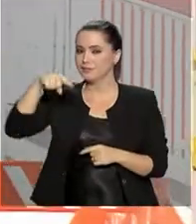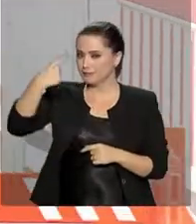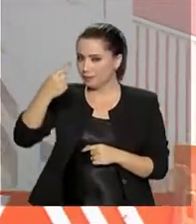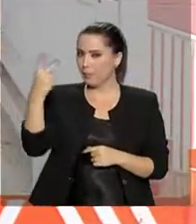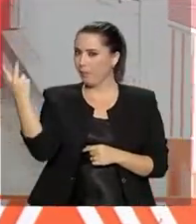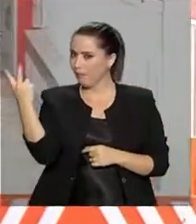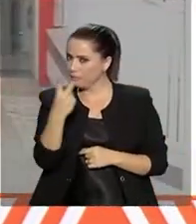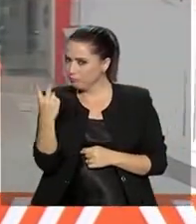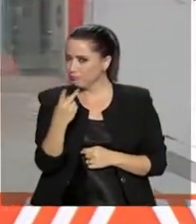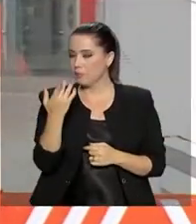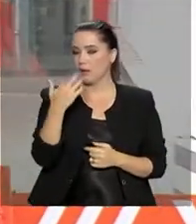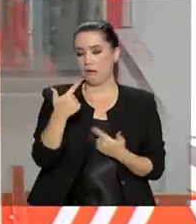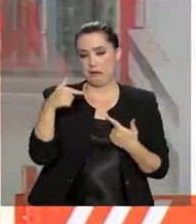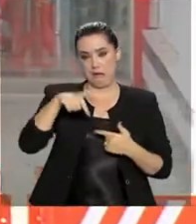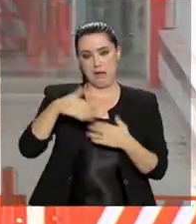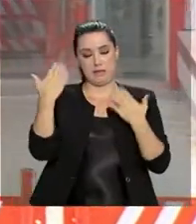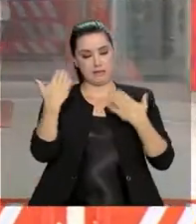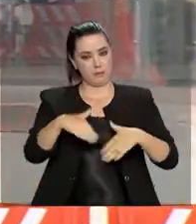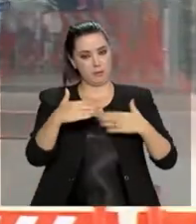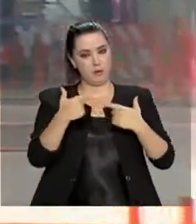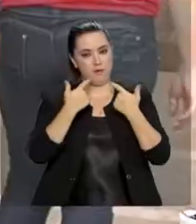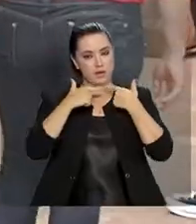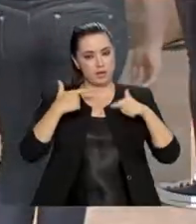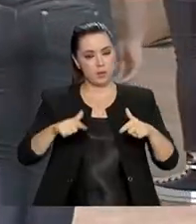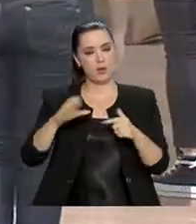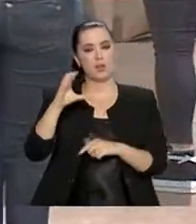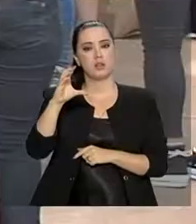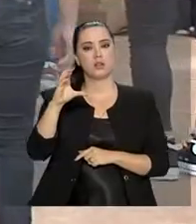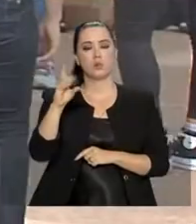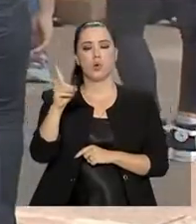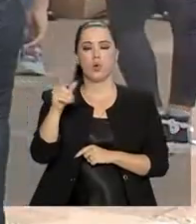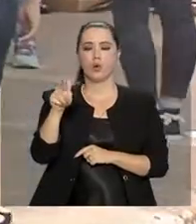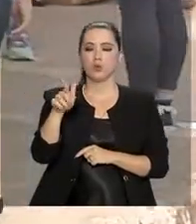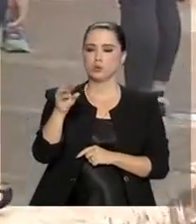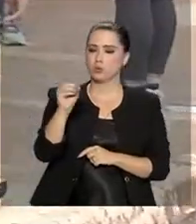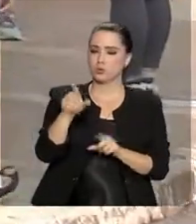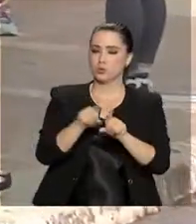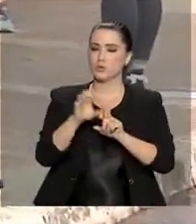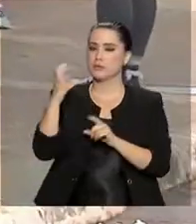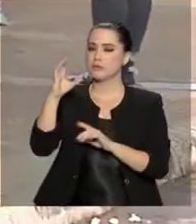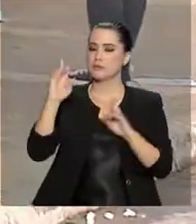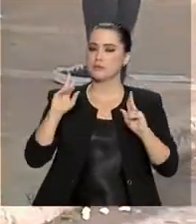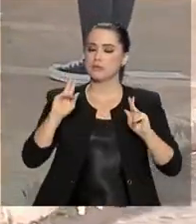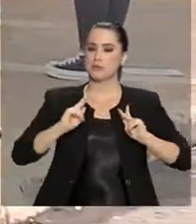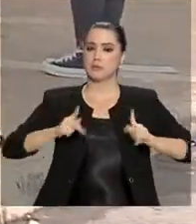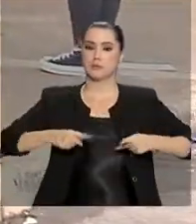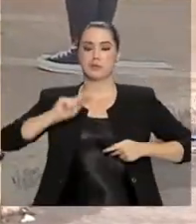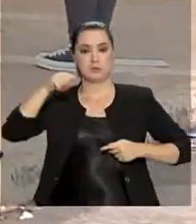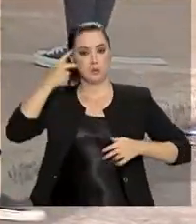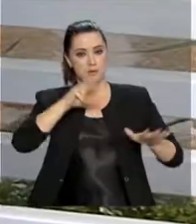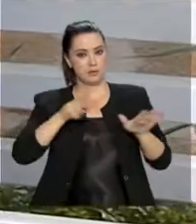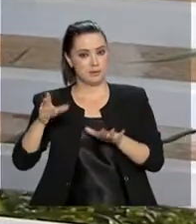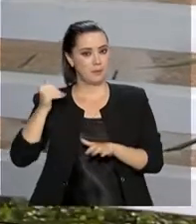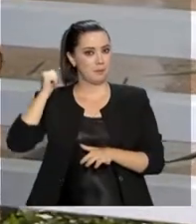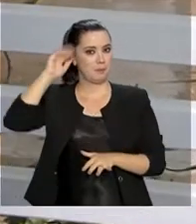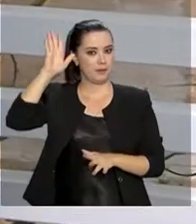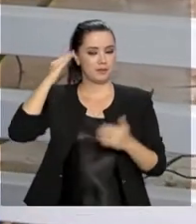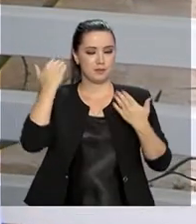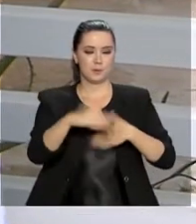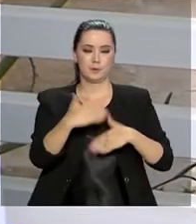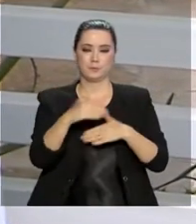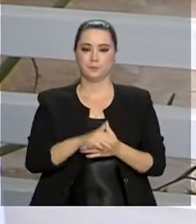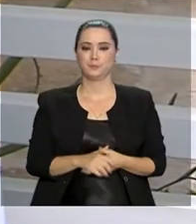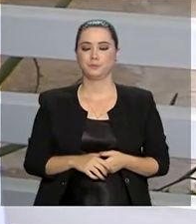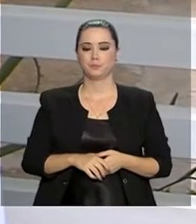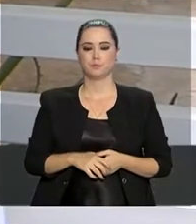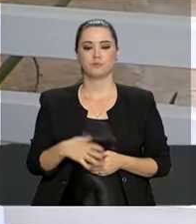fizeram provas de linguagem, códigos, redação e ciências humanas. Na semana que vem, tem mais. Eu acho que